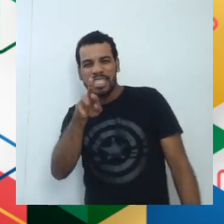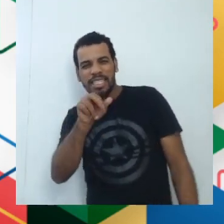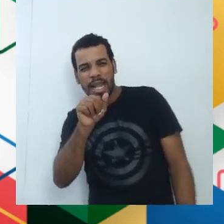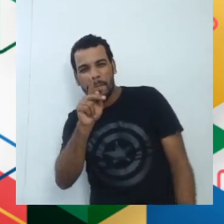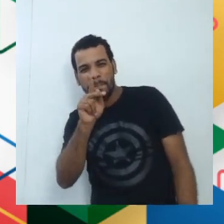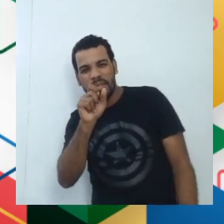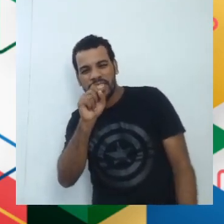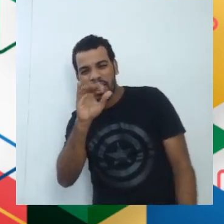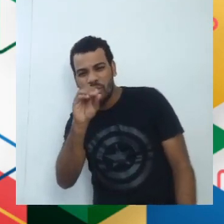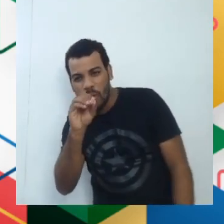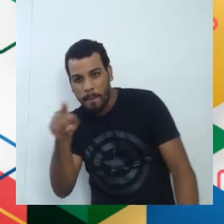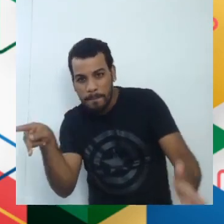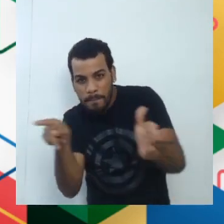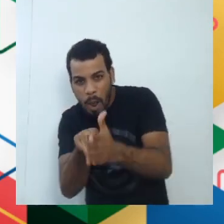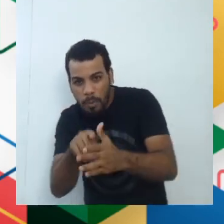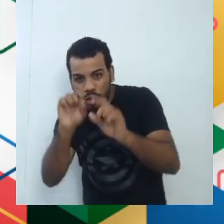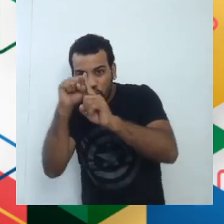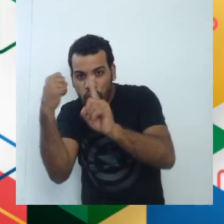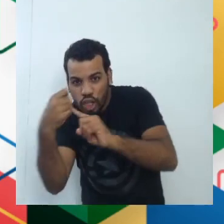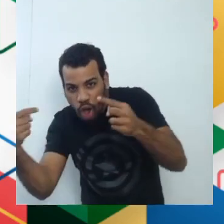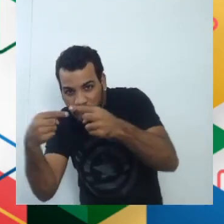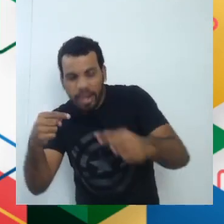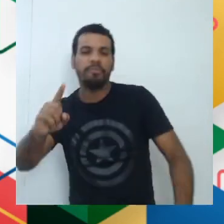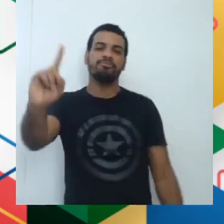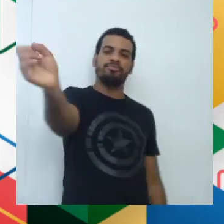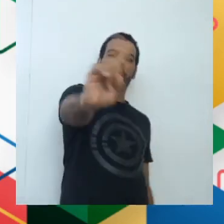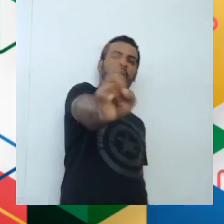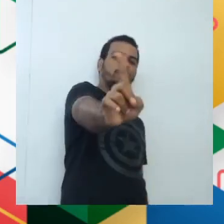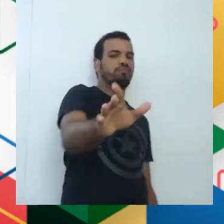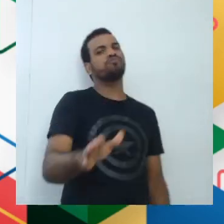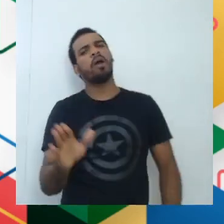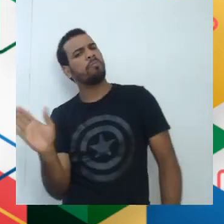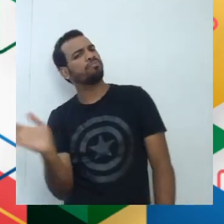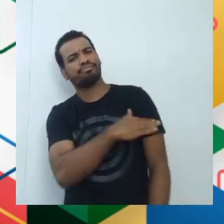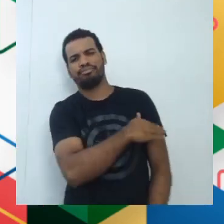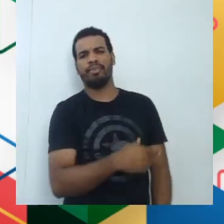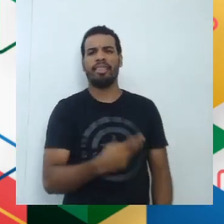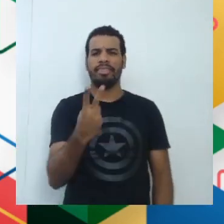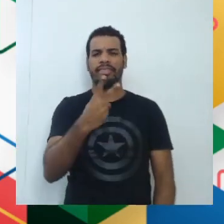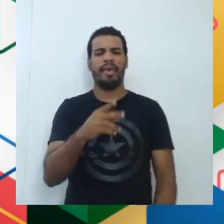intrapsíquico, ele não é contexto da sociologia,